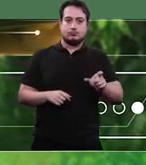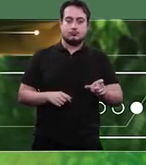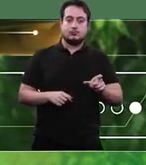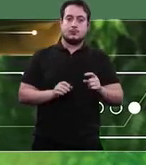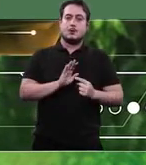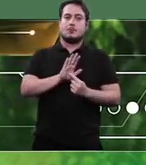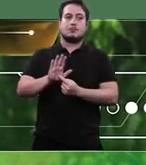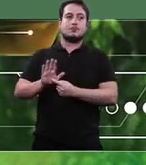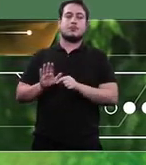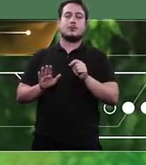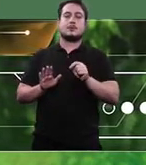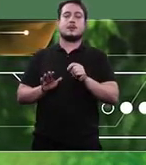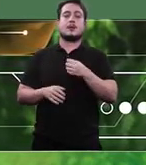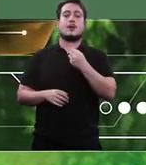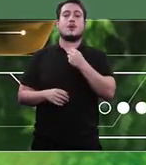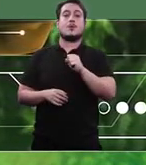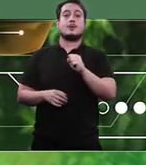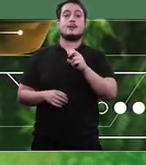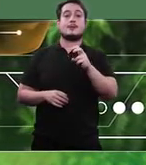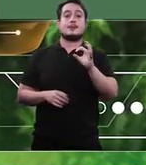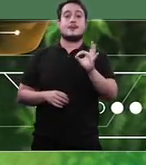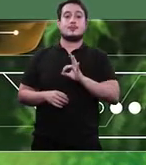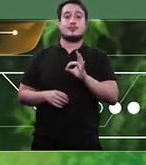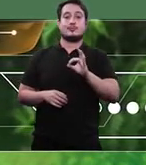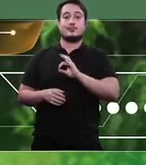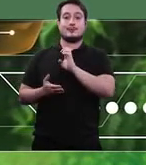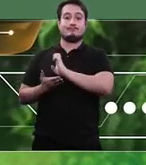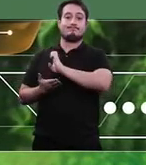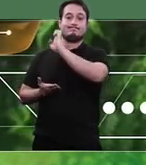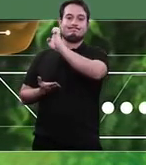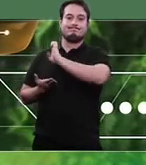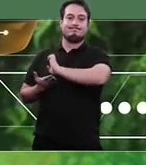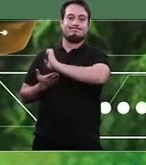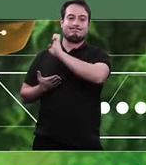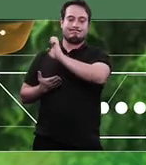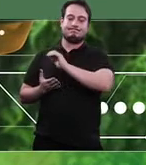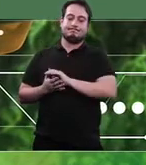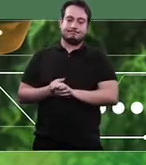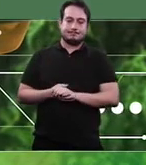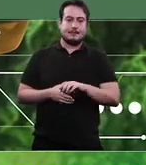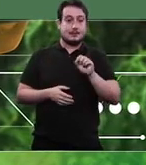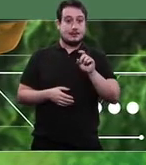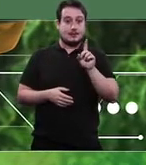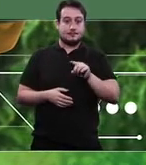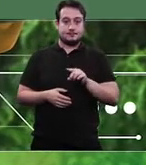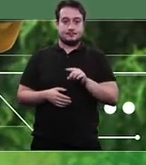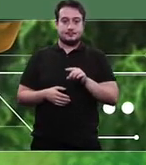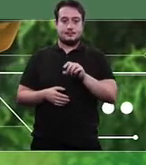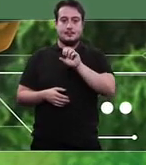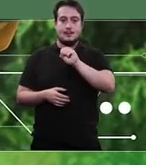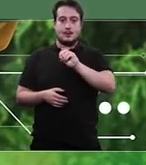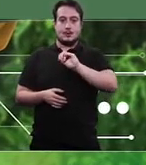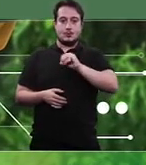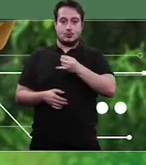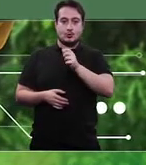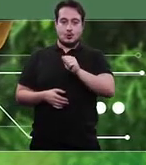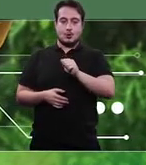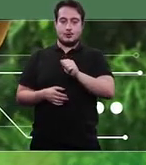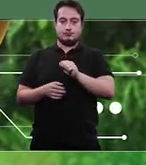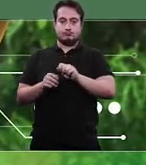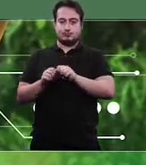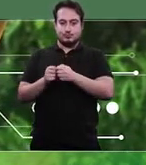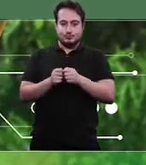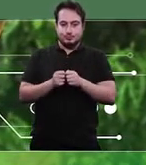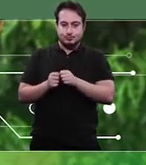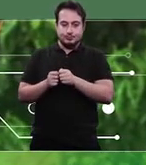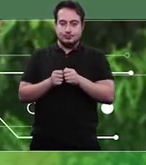a praticamente 85% das exportações do agronegócio da Amazônia Legal. São eles soja em grãos, com um valor aí